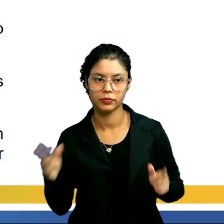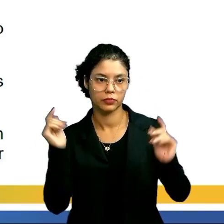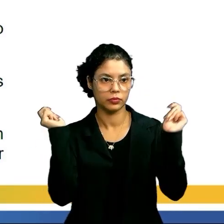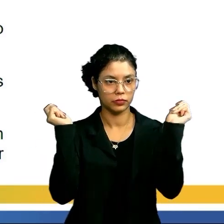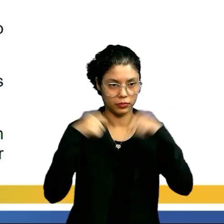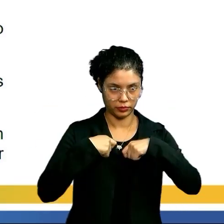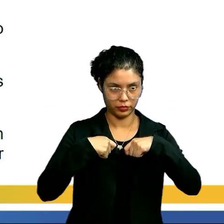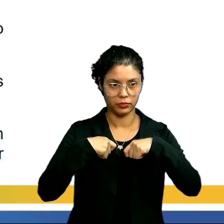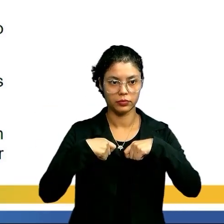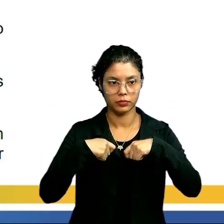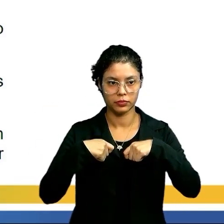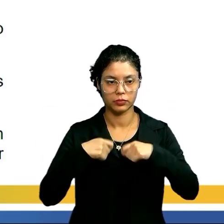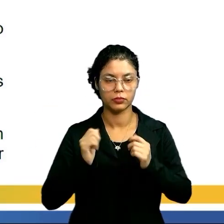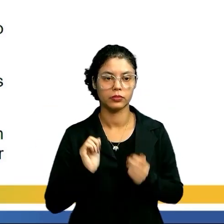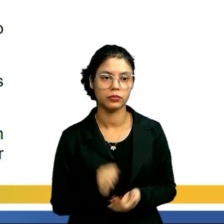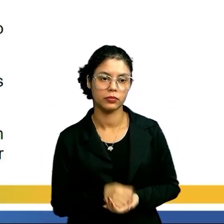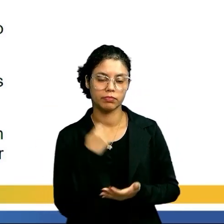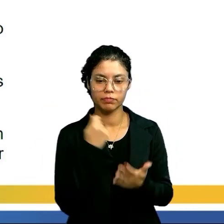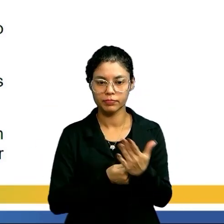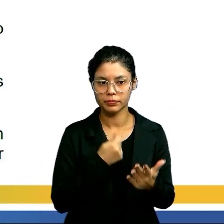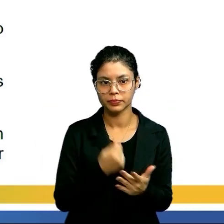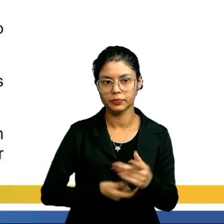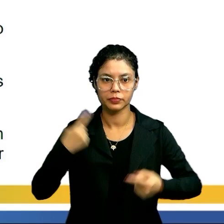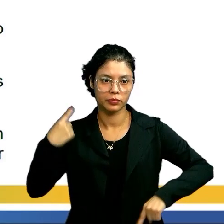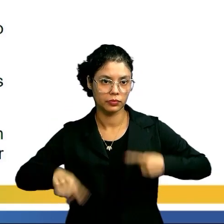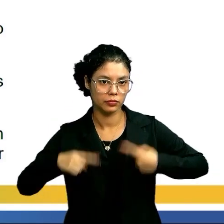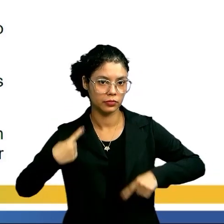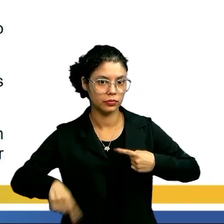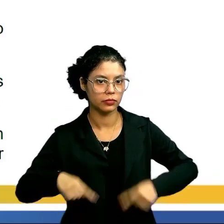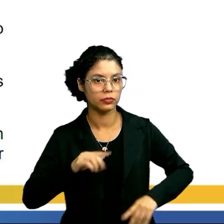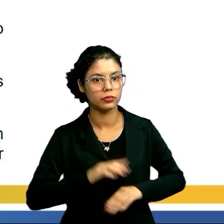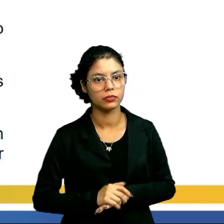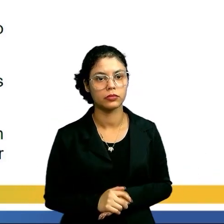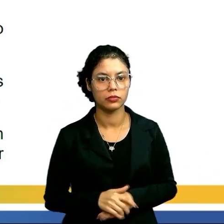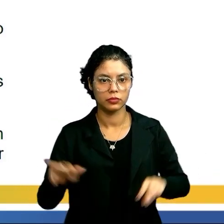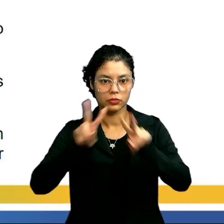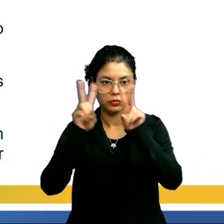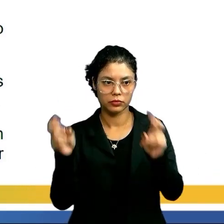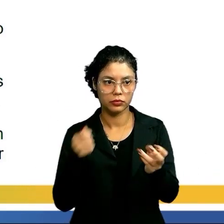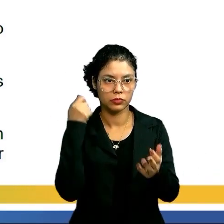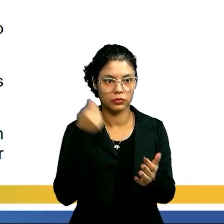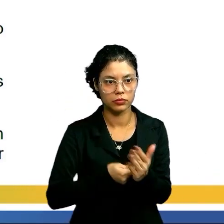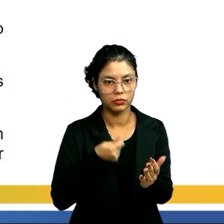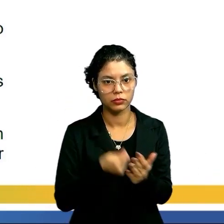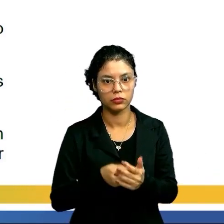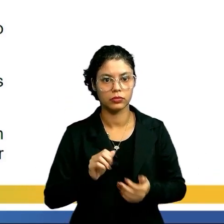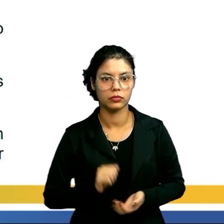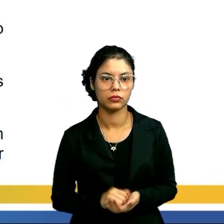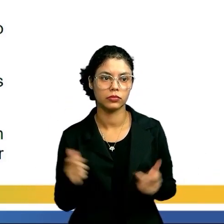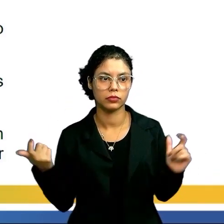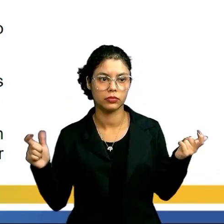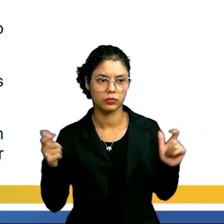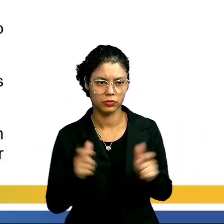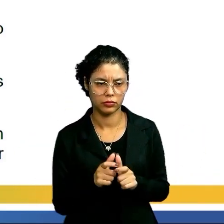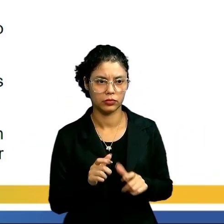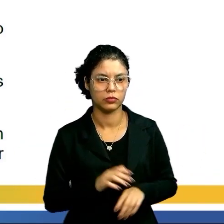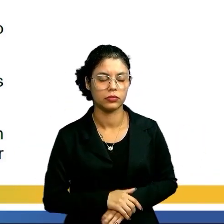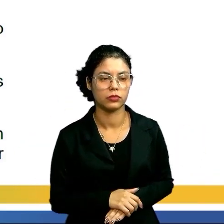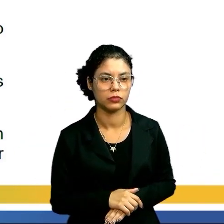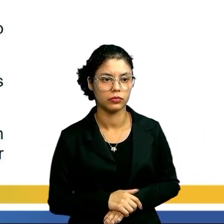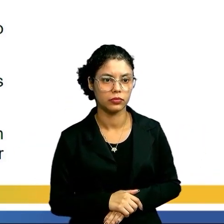Deleuze discorre sobre a possibilidade da resistência política ou sobre os